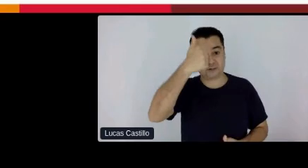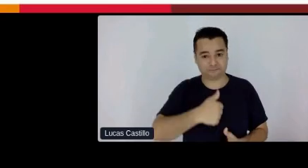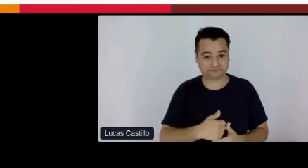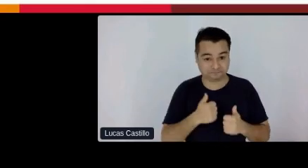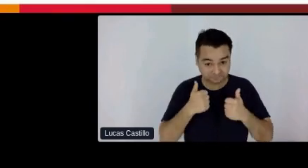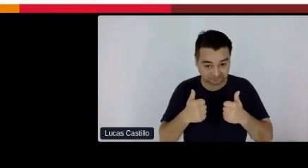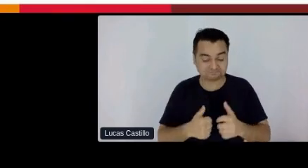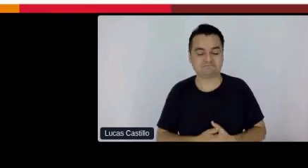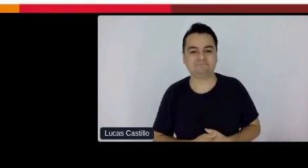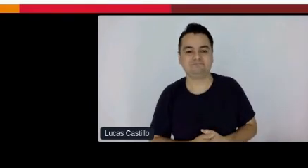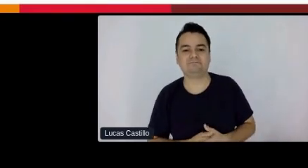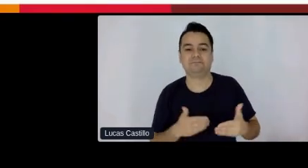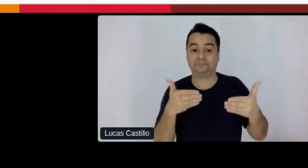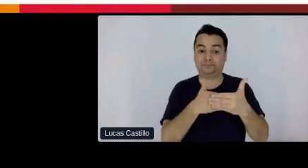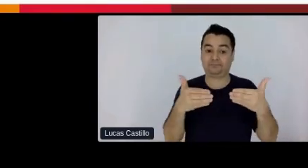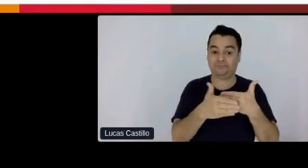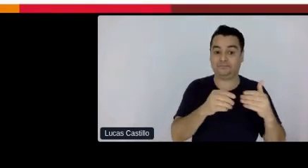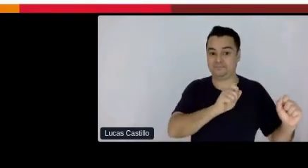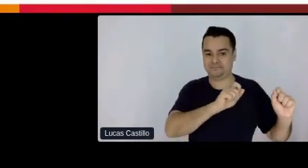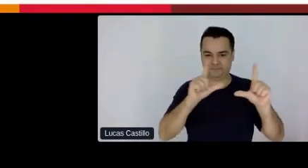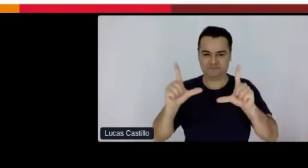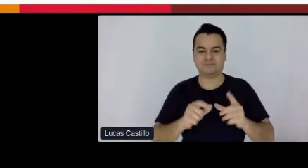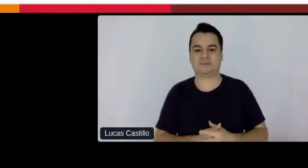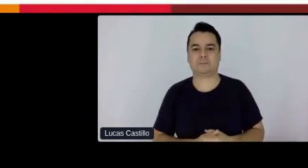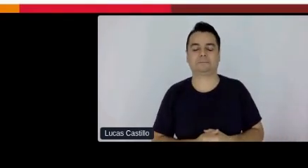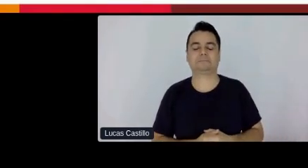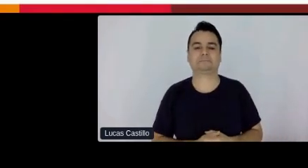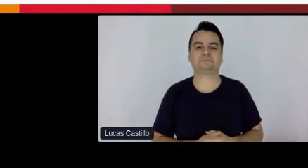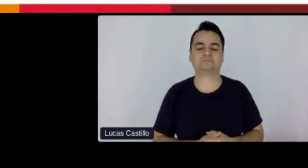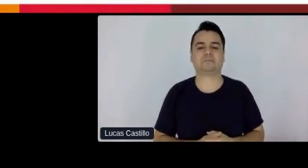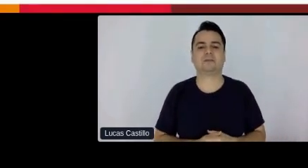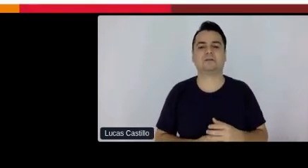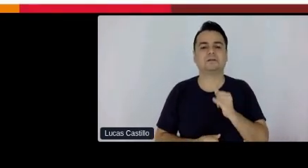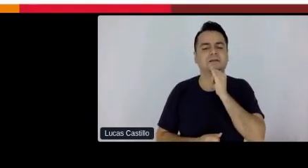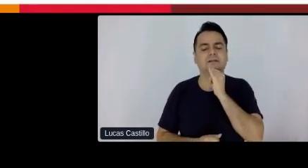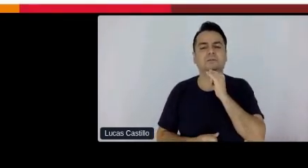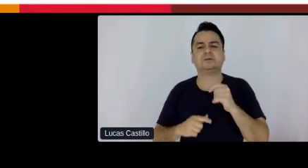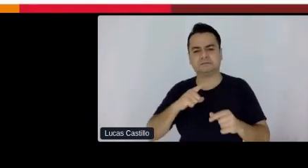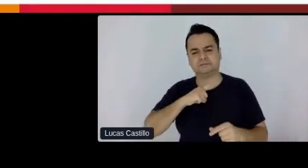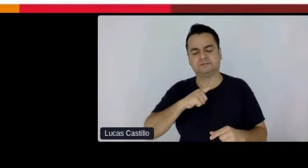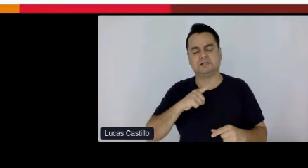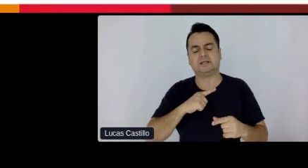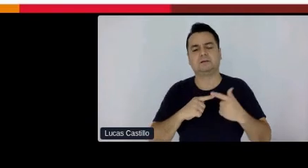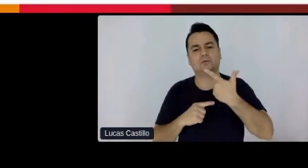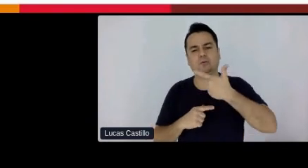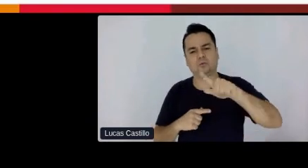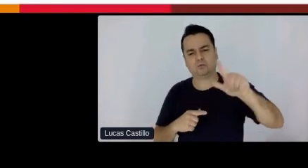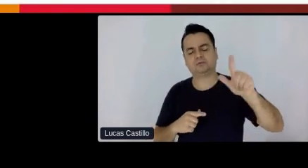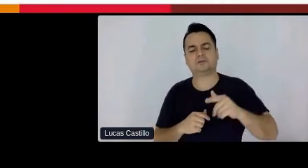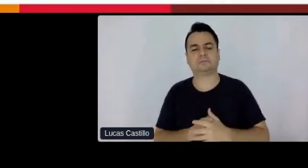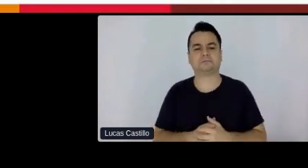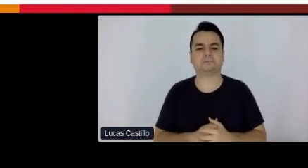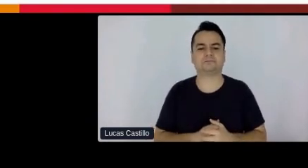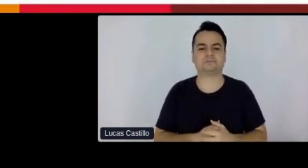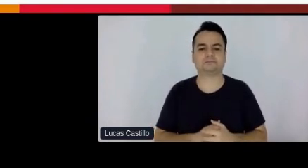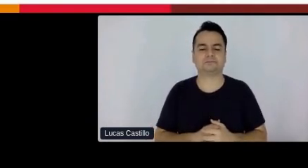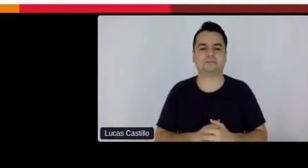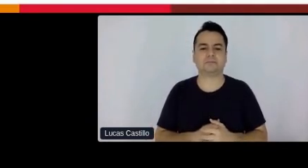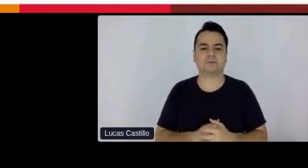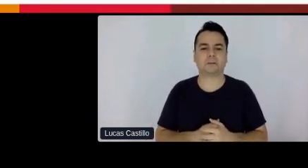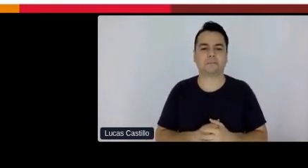próximo slide. E aqui também eu trago, pessoal, outra coisa que impacta na experiência do colaborador dentro da